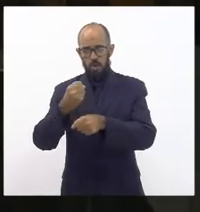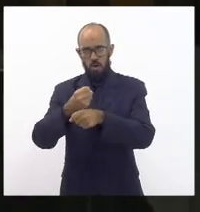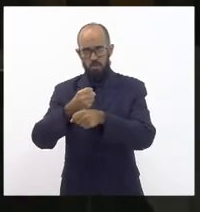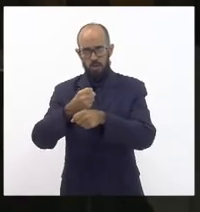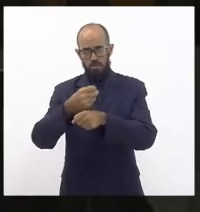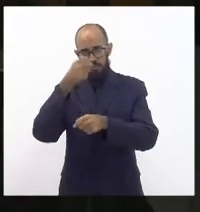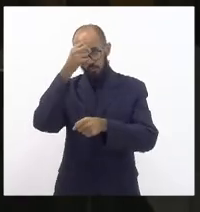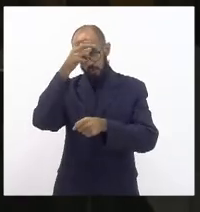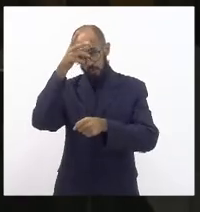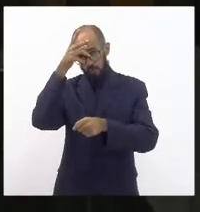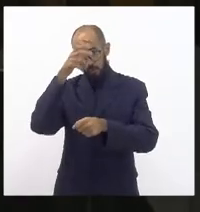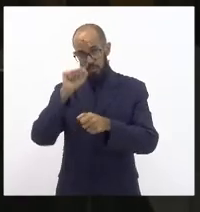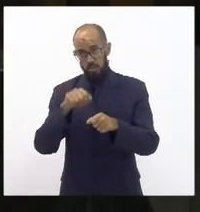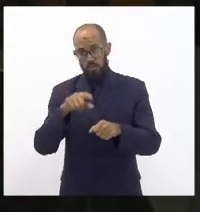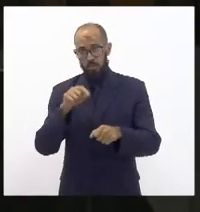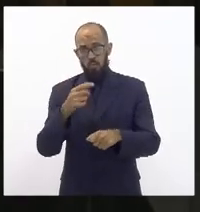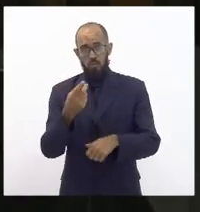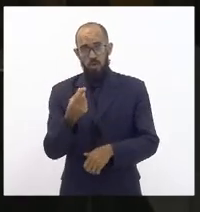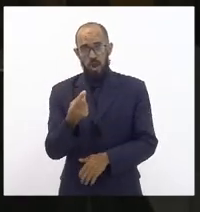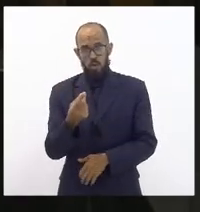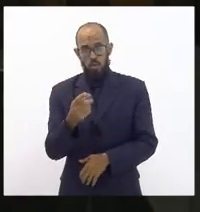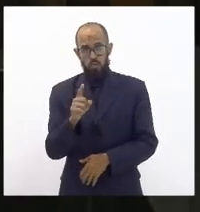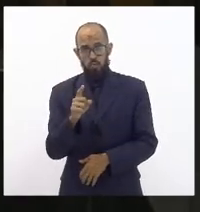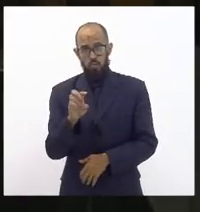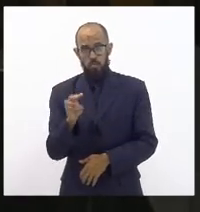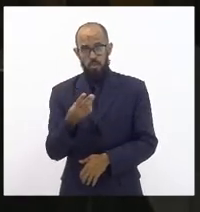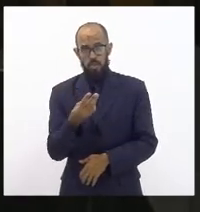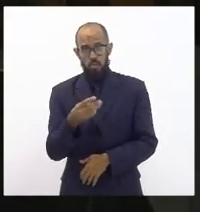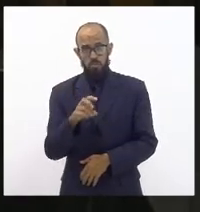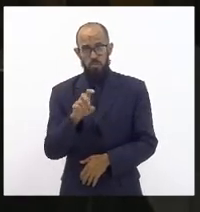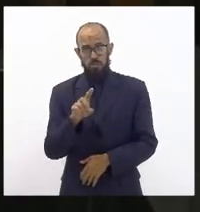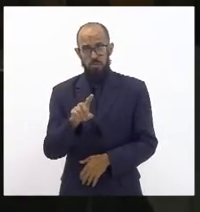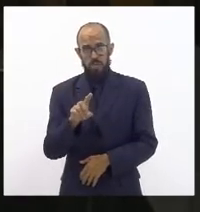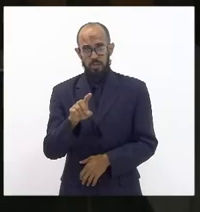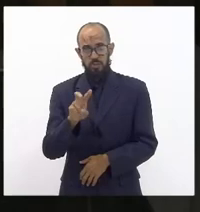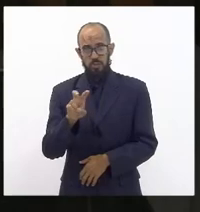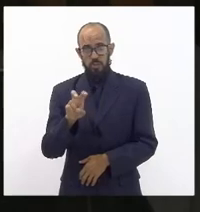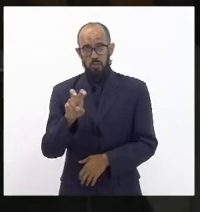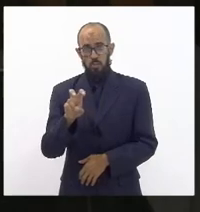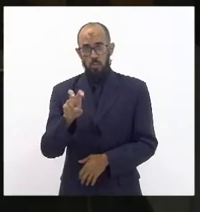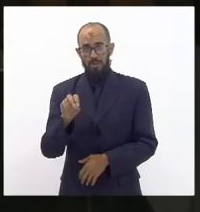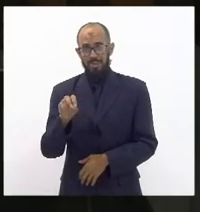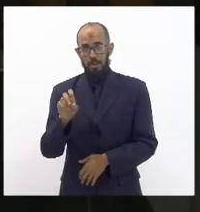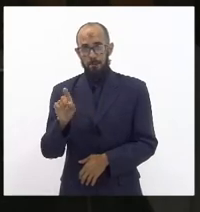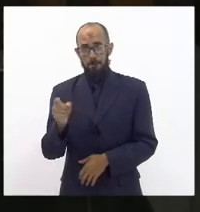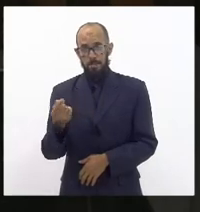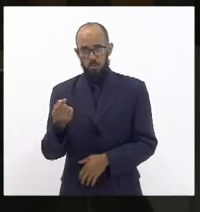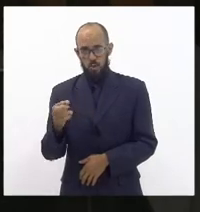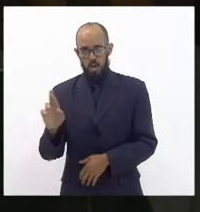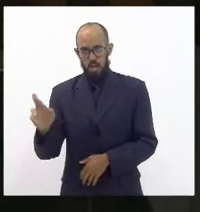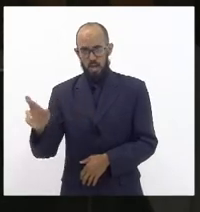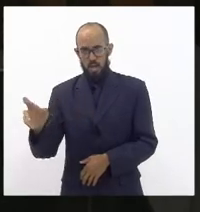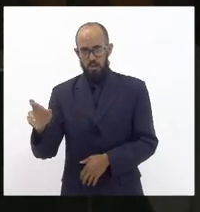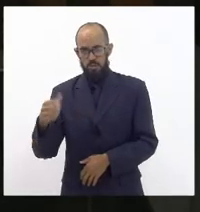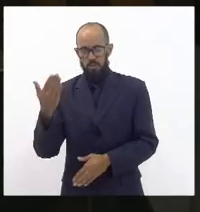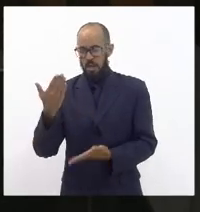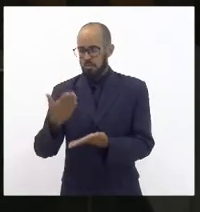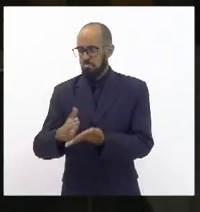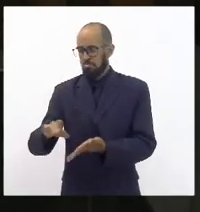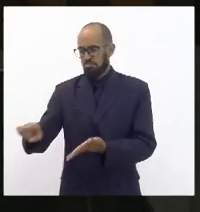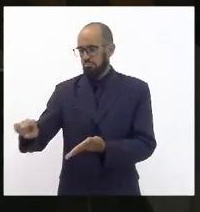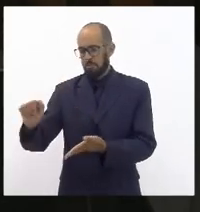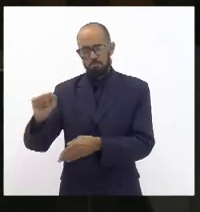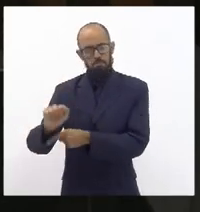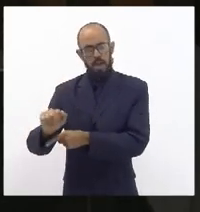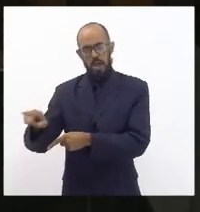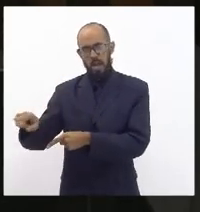pela prefeitura que o valor de 1 Milhão 150 mil reais que está parada largada há mais de um ano também